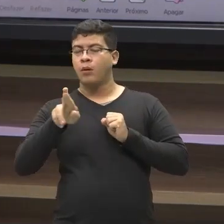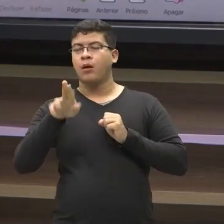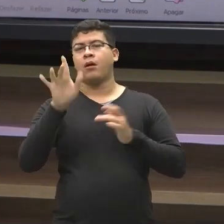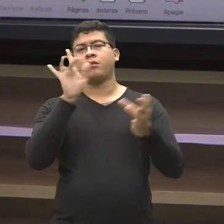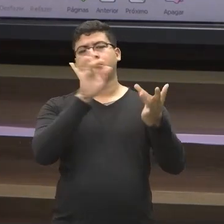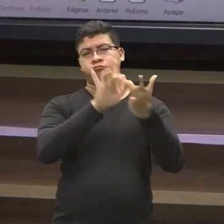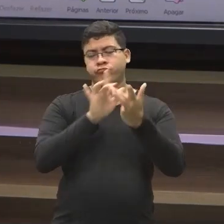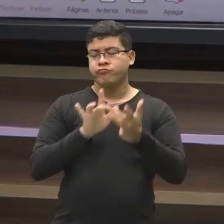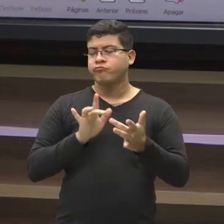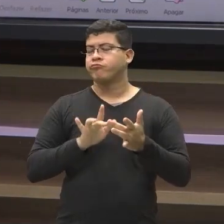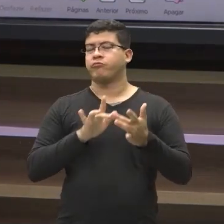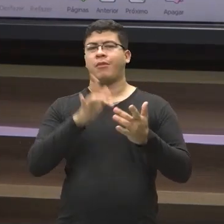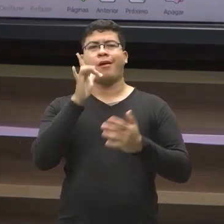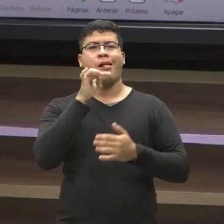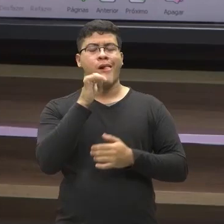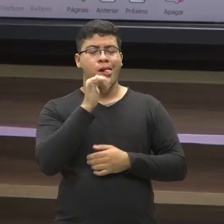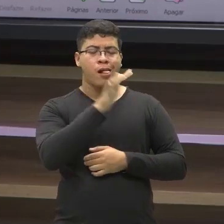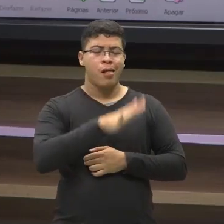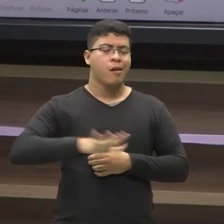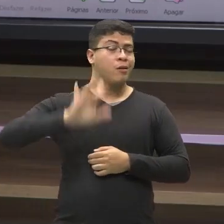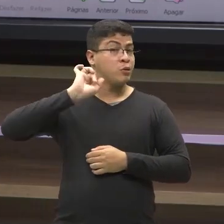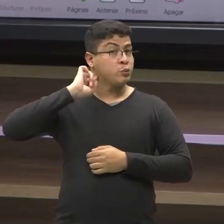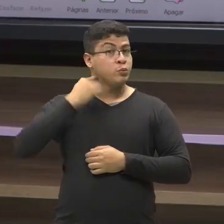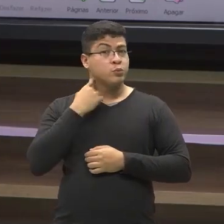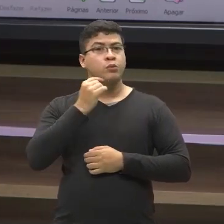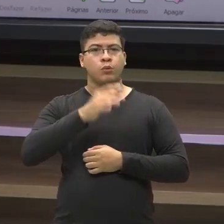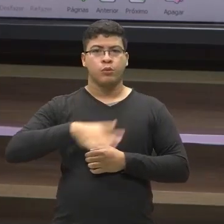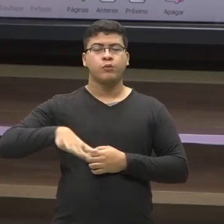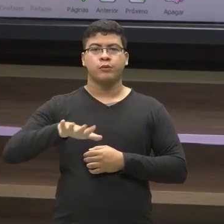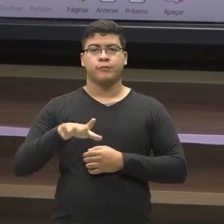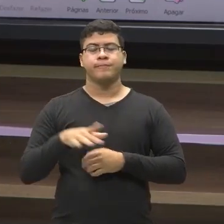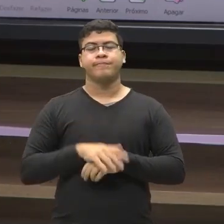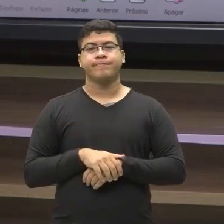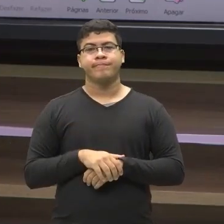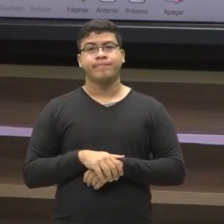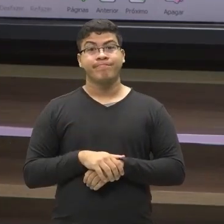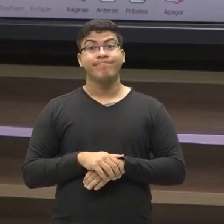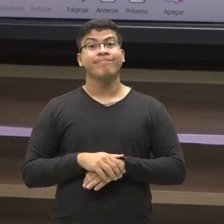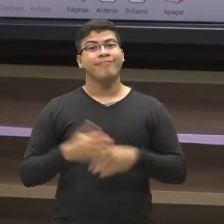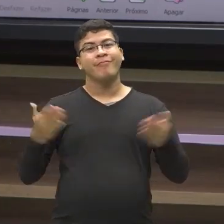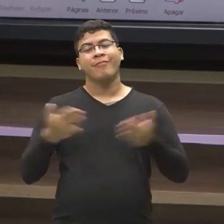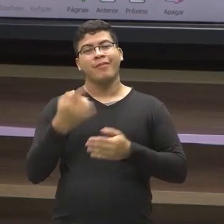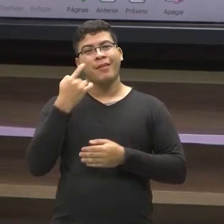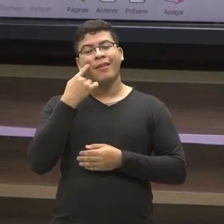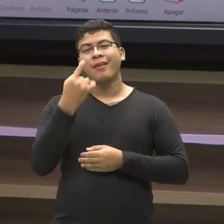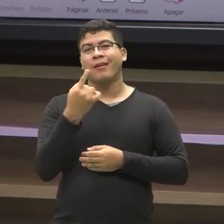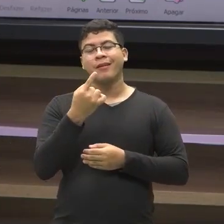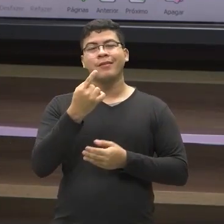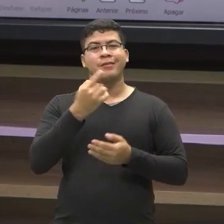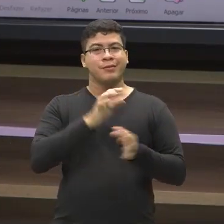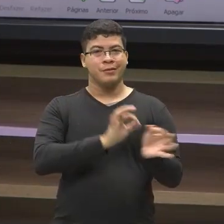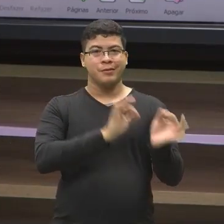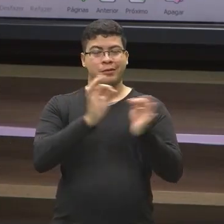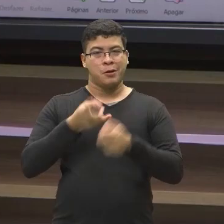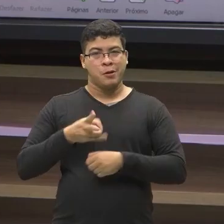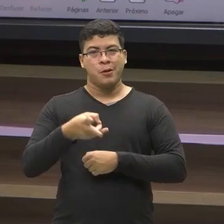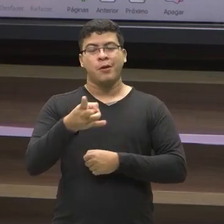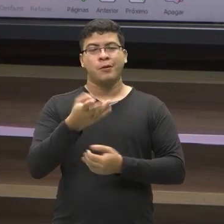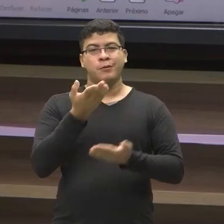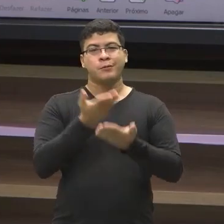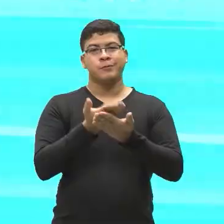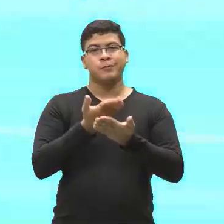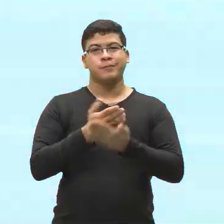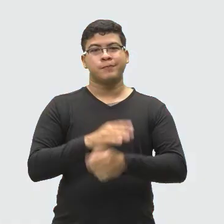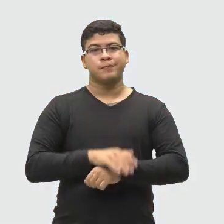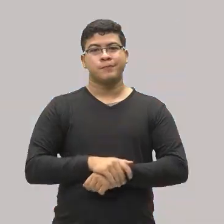contato com bactérias, vírus, protozoários ou fungos. E agora, né, vamos dar continuidade aí na nossa